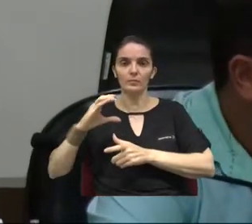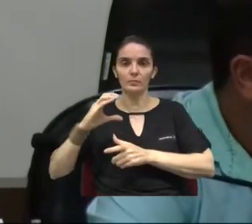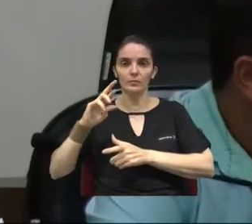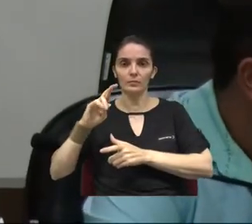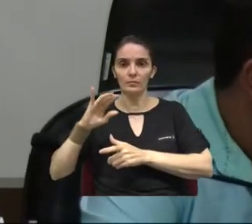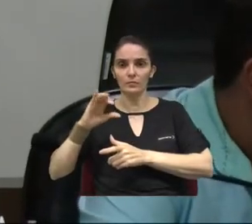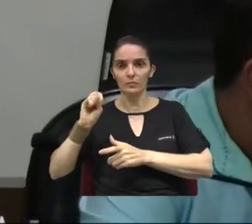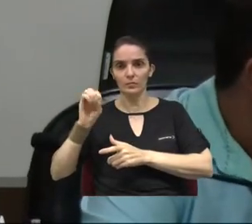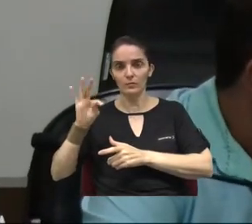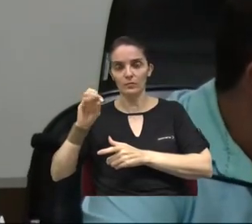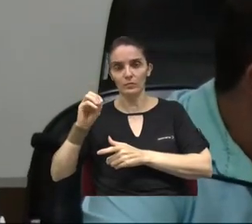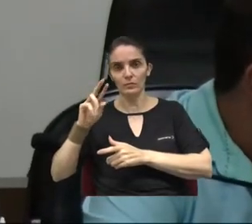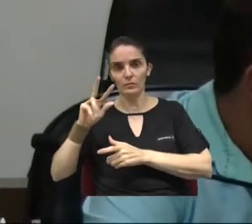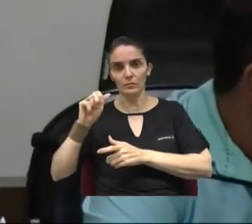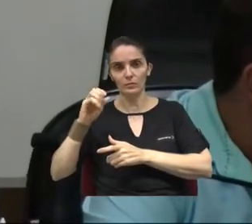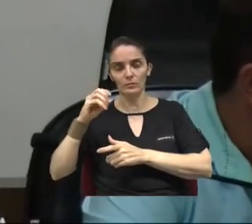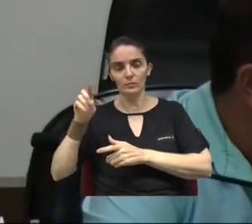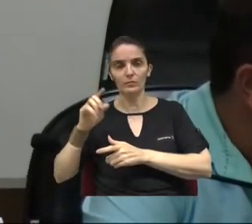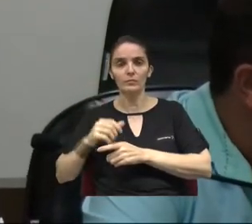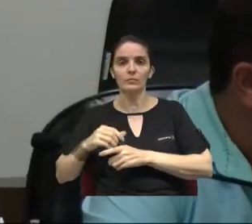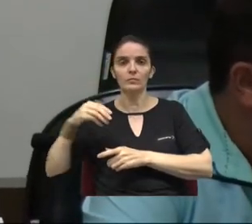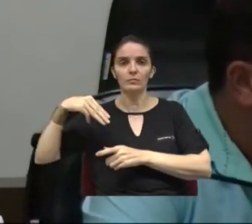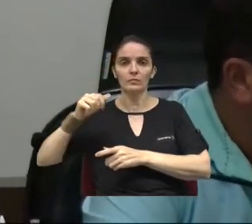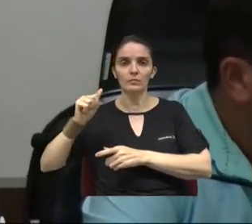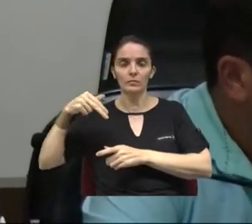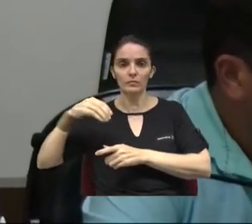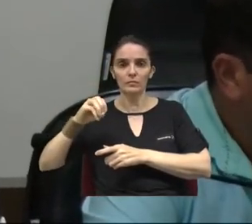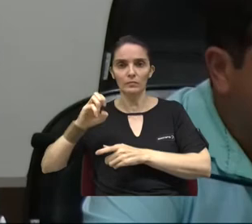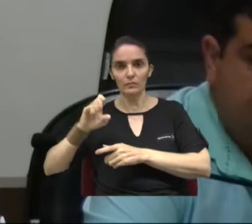Manuel, Santa Alina